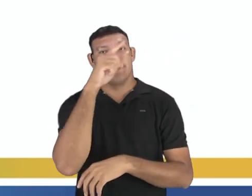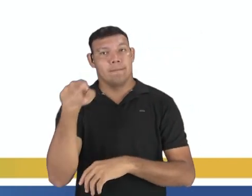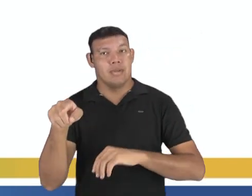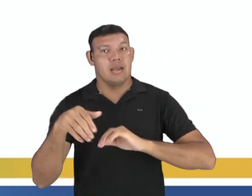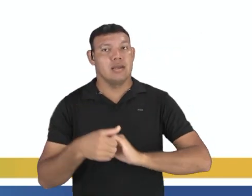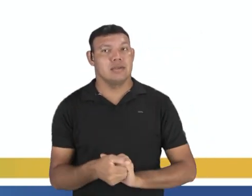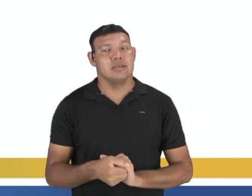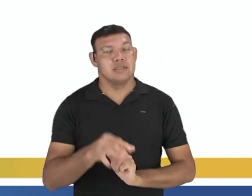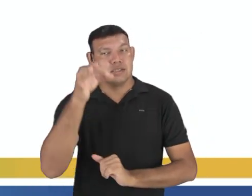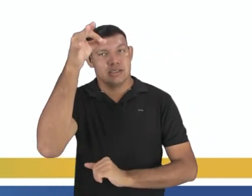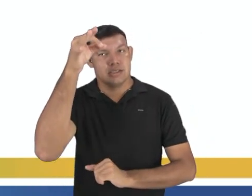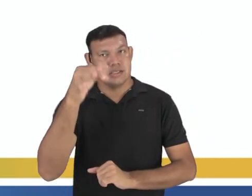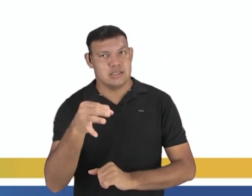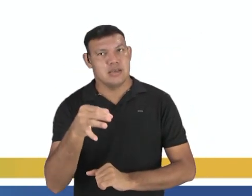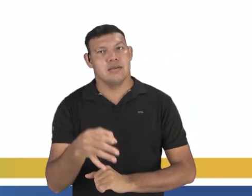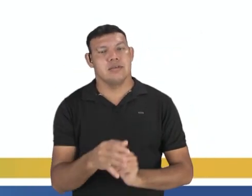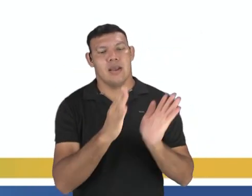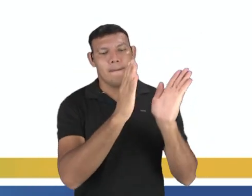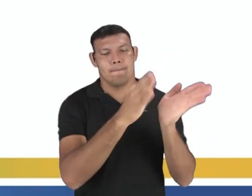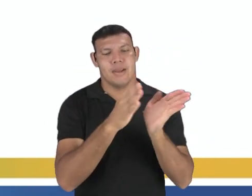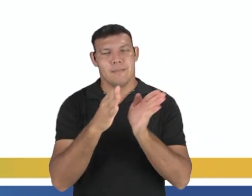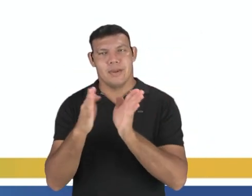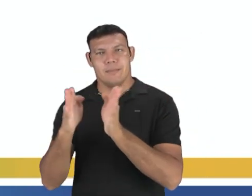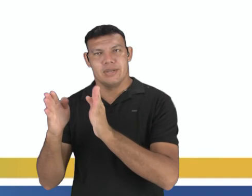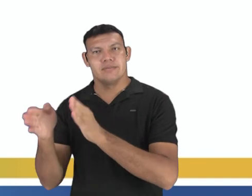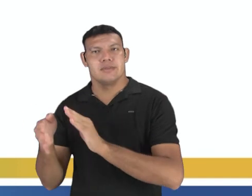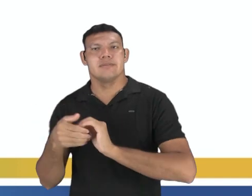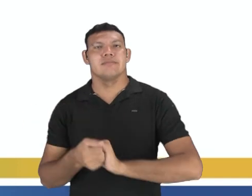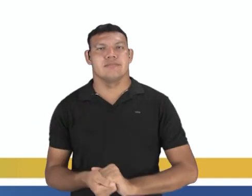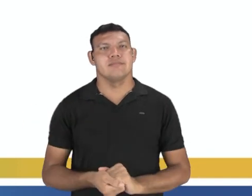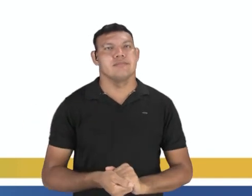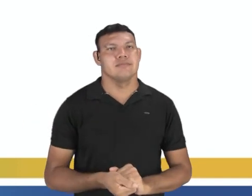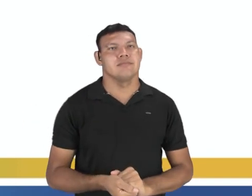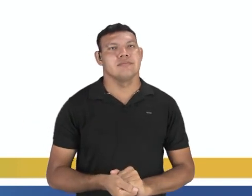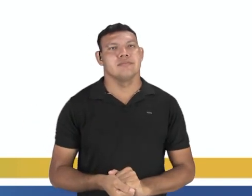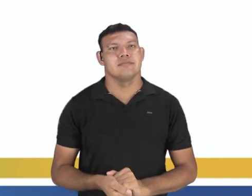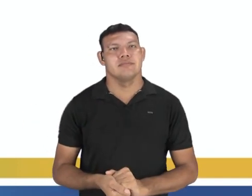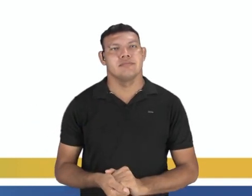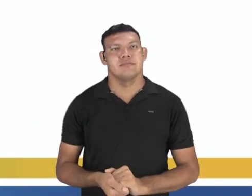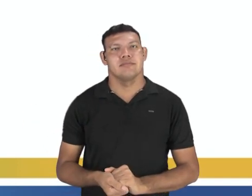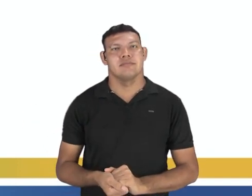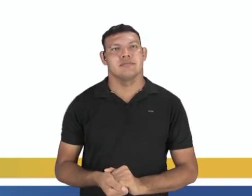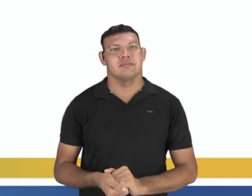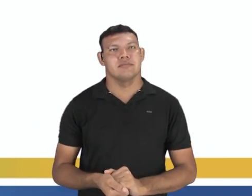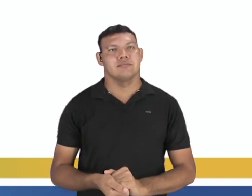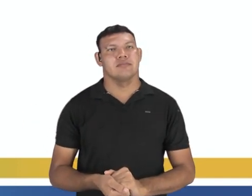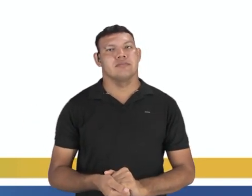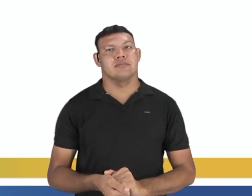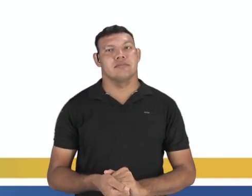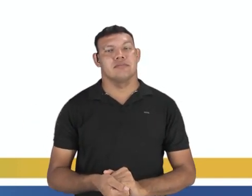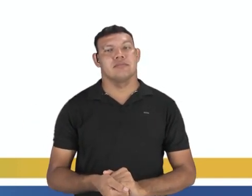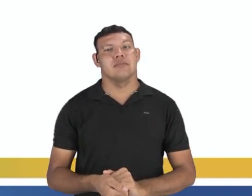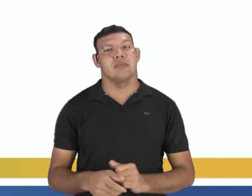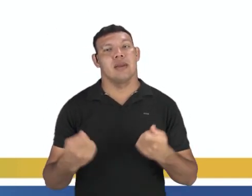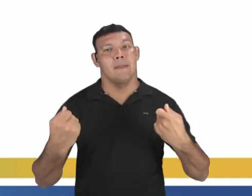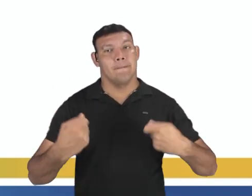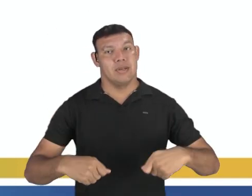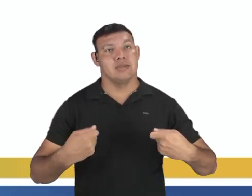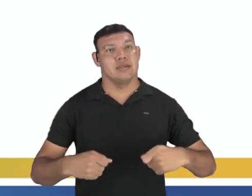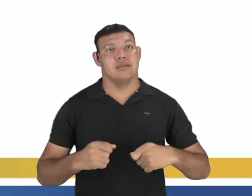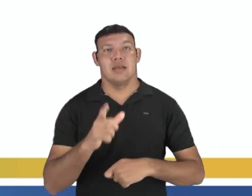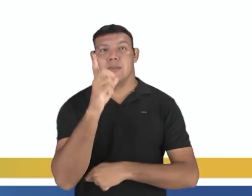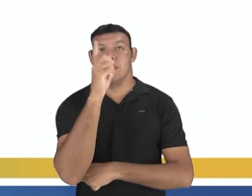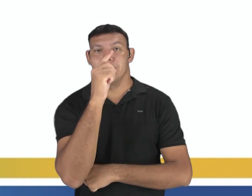liberar. Assinale a alternativa que contém a sequência que preenche corretamente e na ordem as lacunas abaixo. Então, vamos lá,